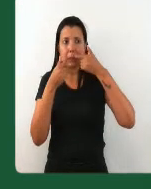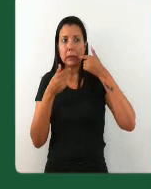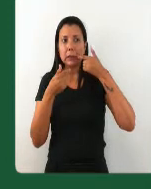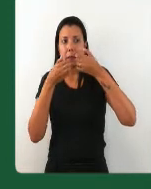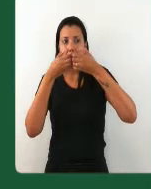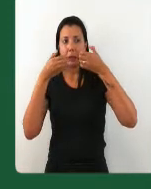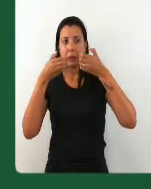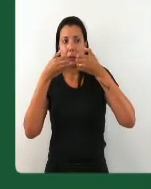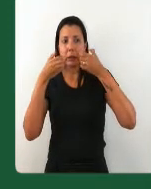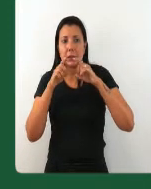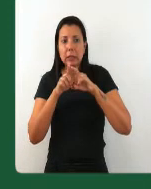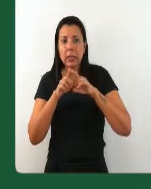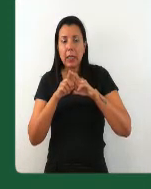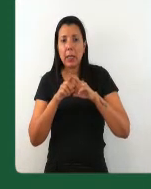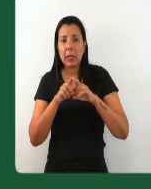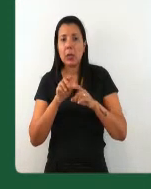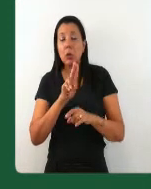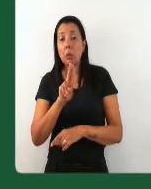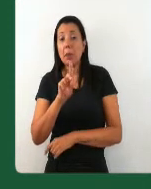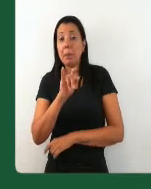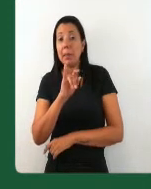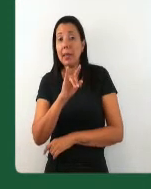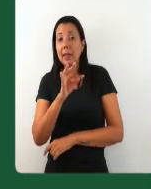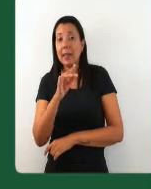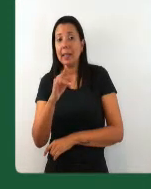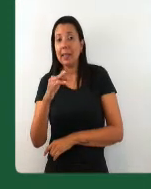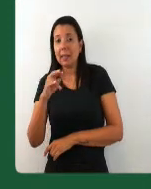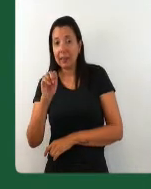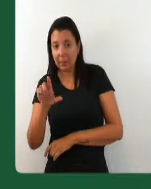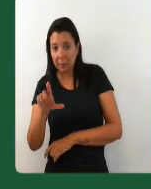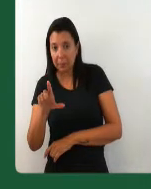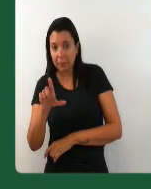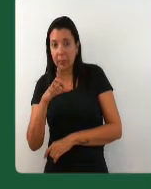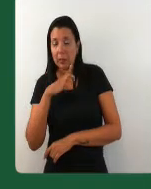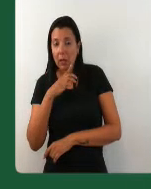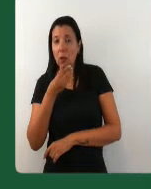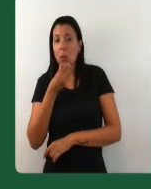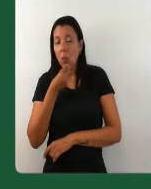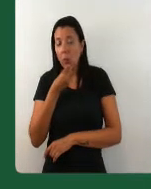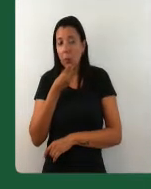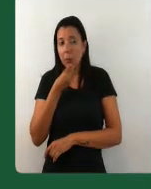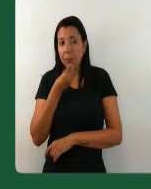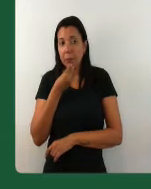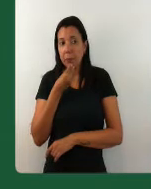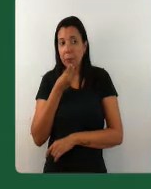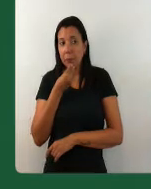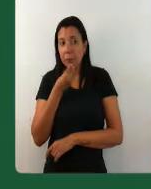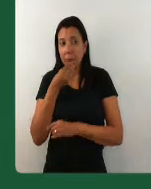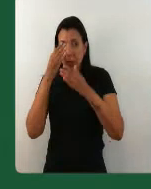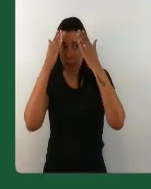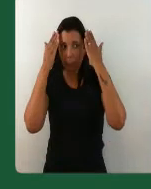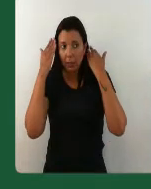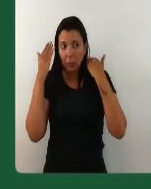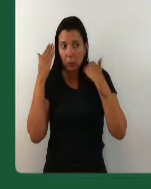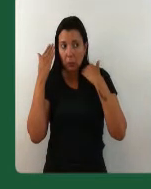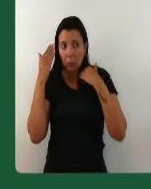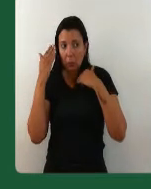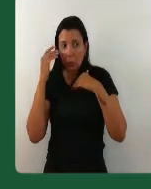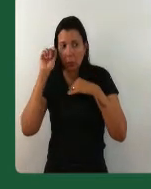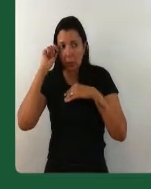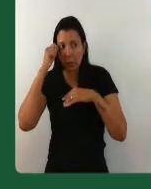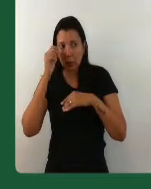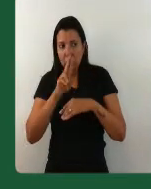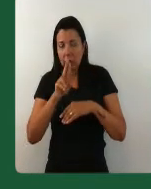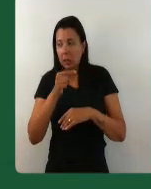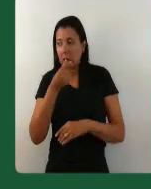é um fissurado bilateral, é um homem, né, cabelo escuro, usando